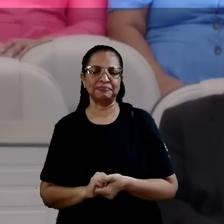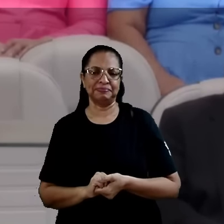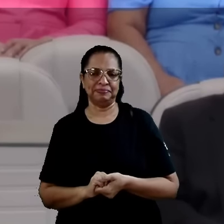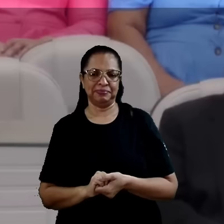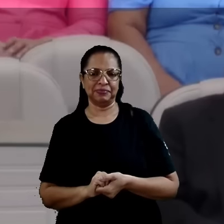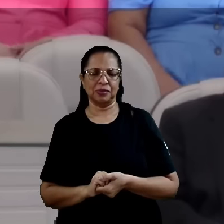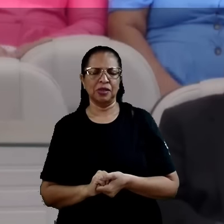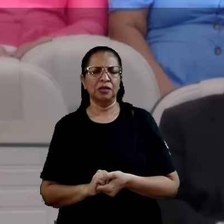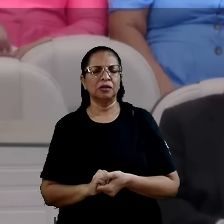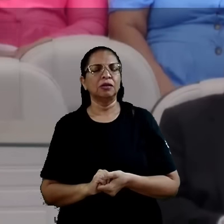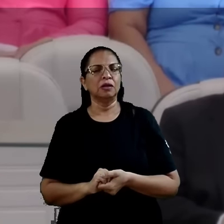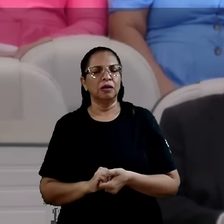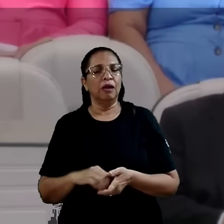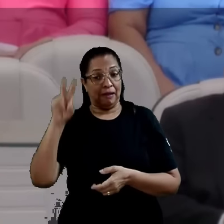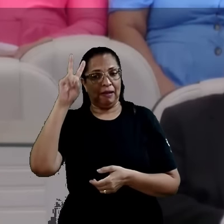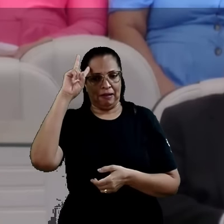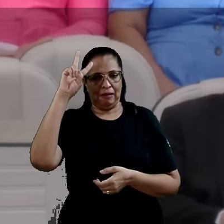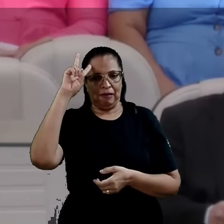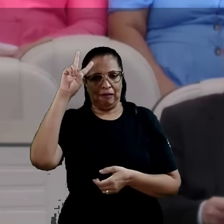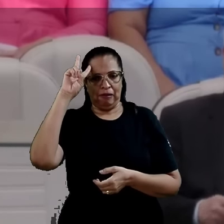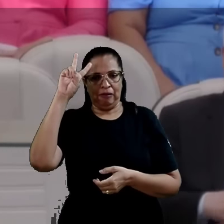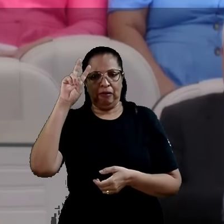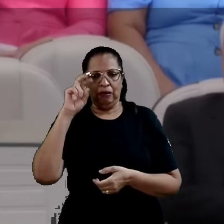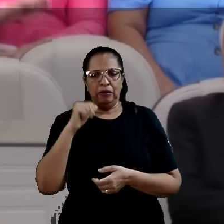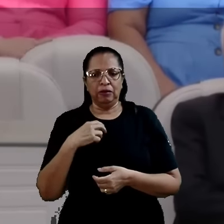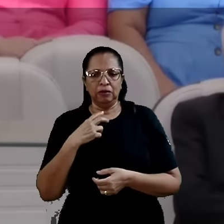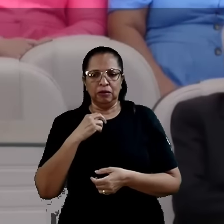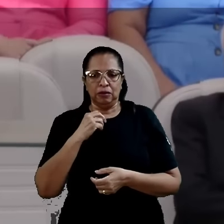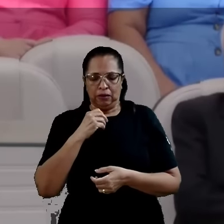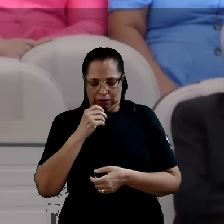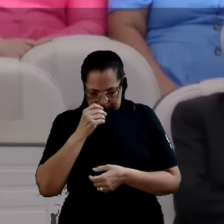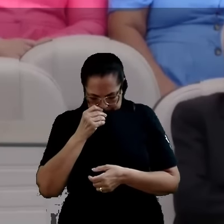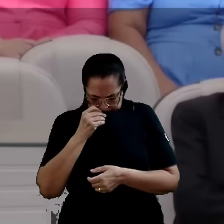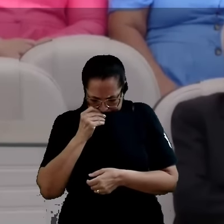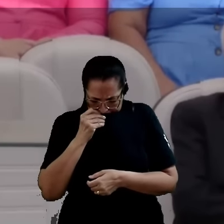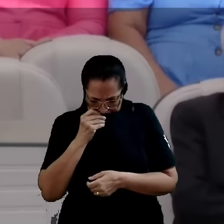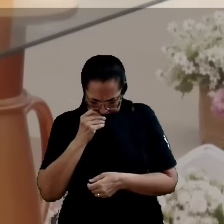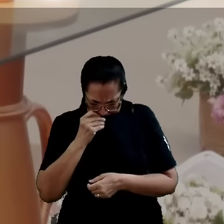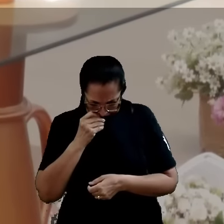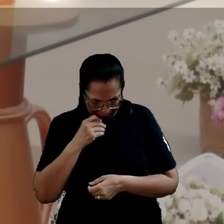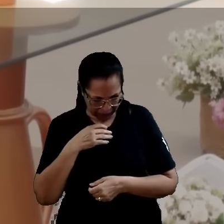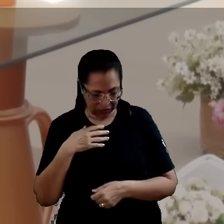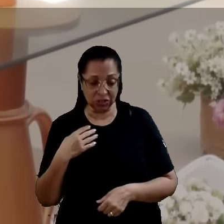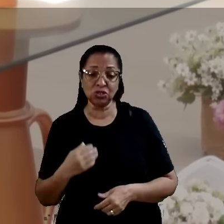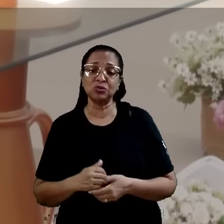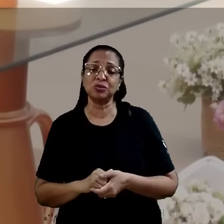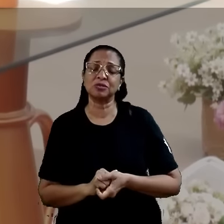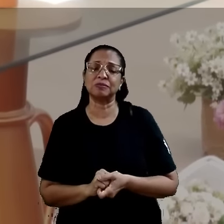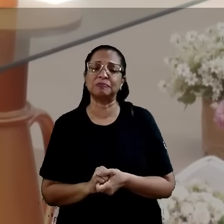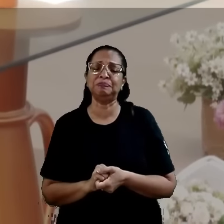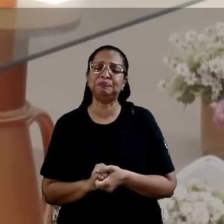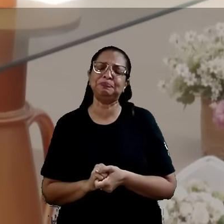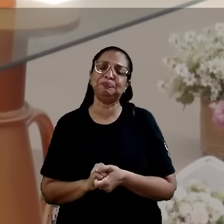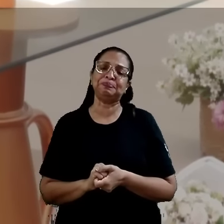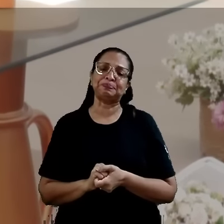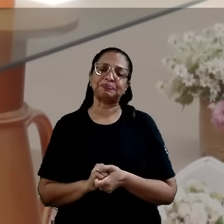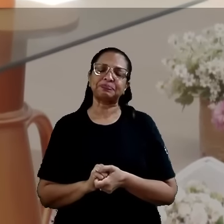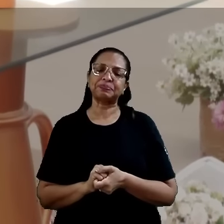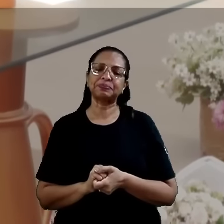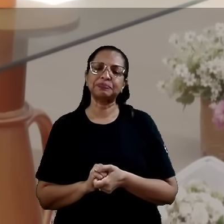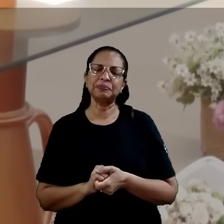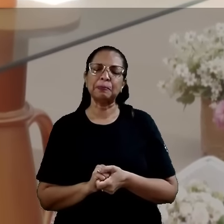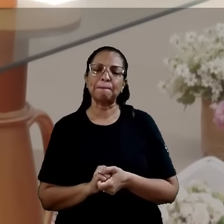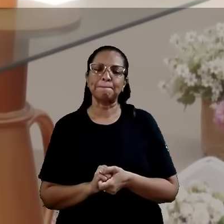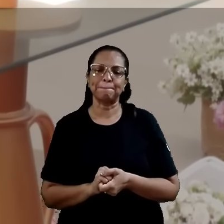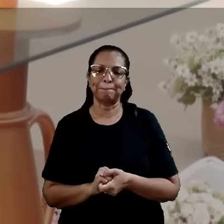André Bueno quando ele falou acerca da serva do senhor que está à frente da orquestra